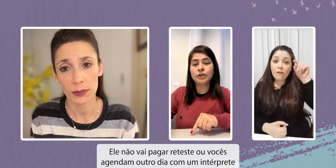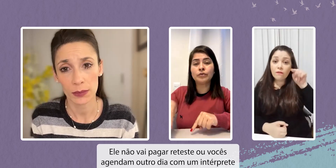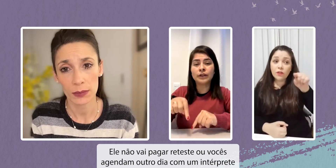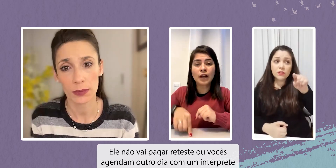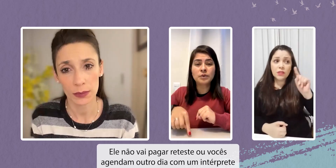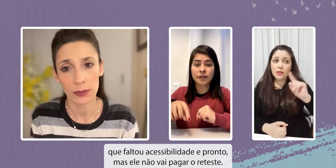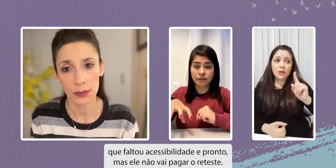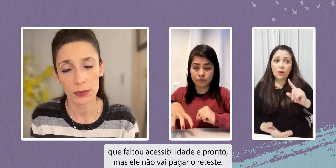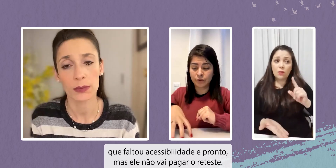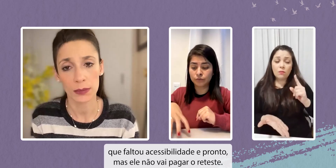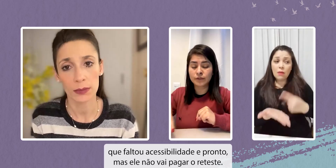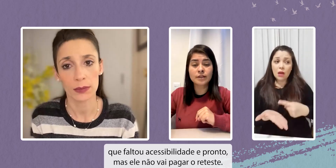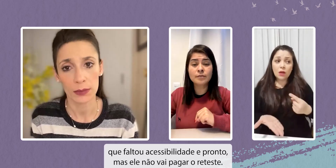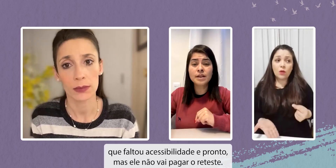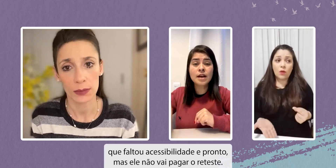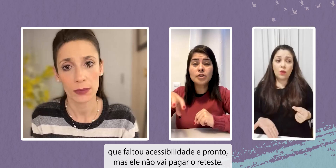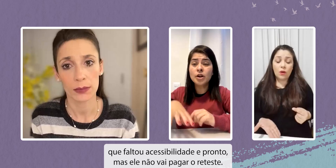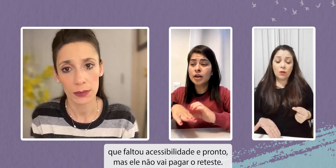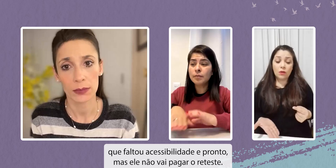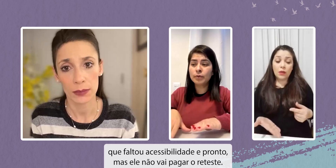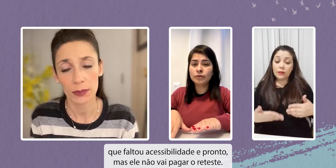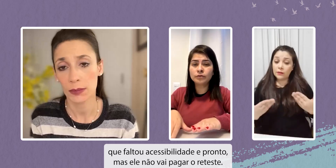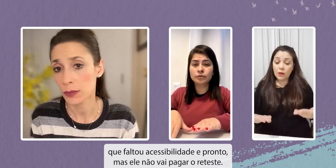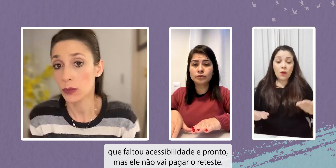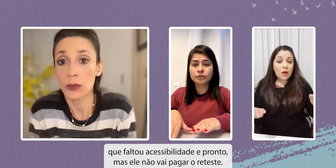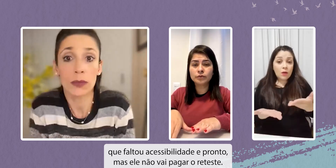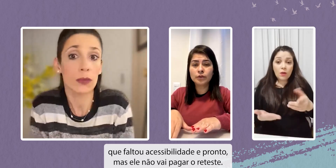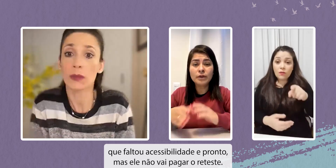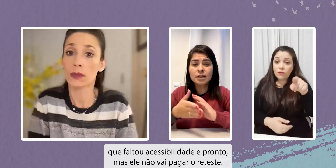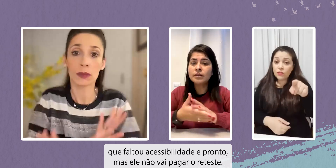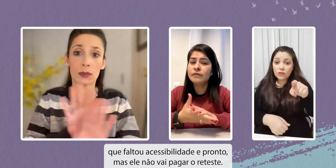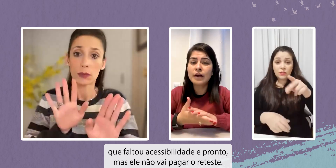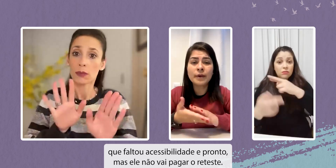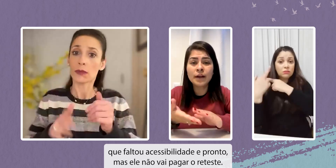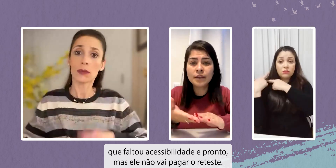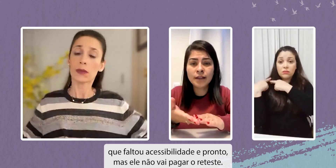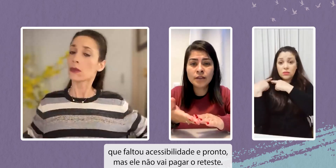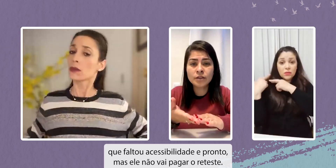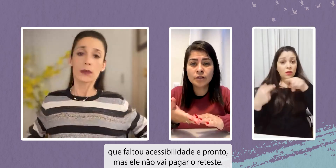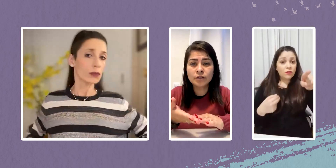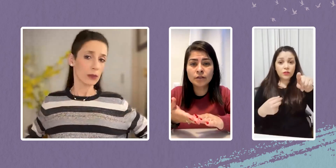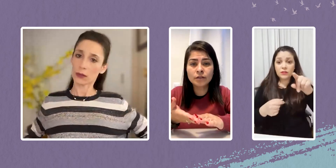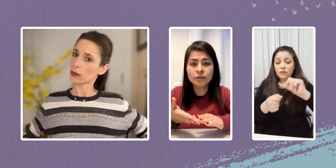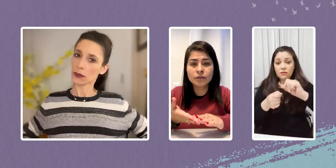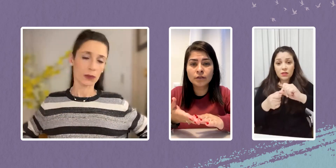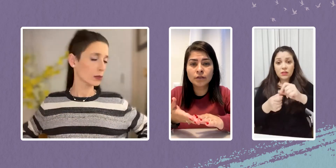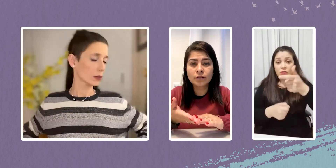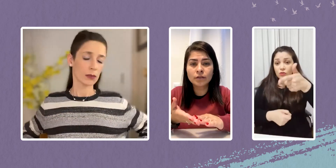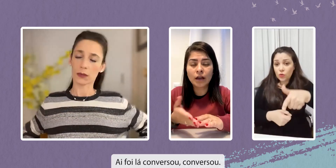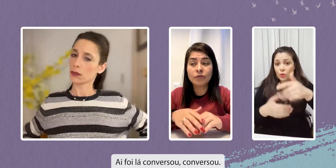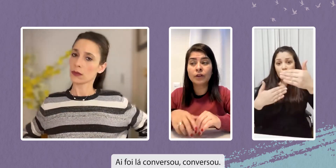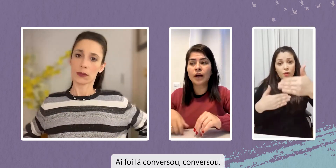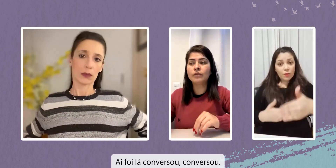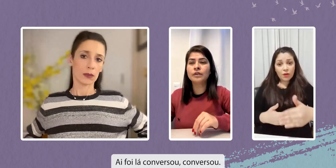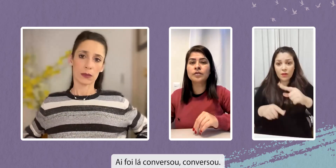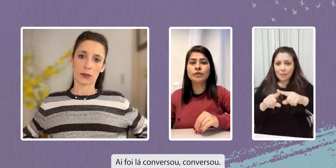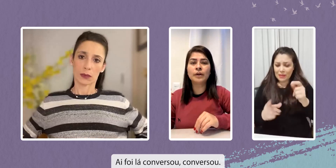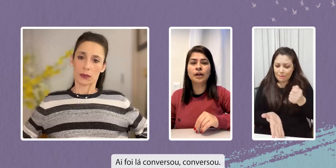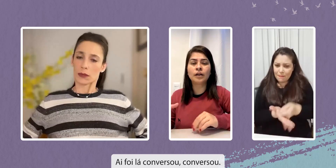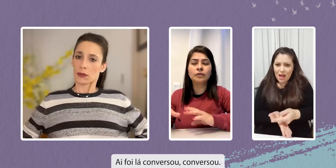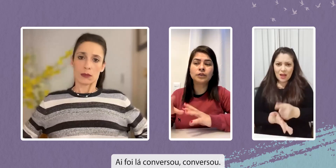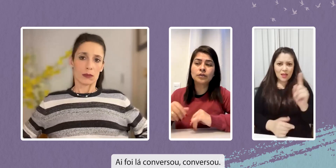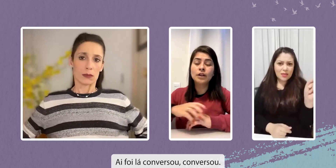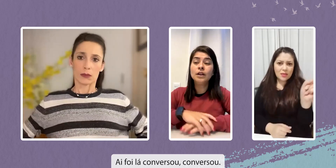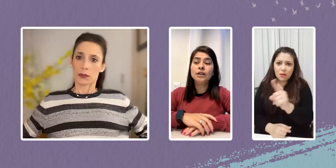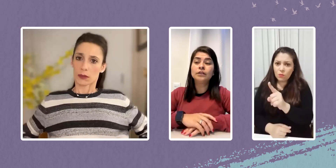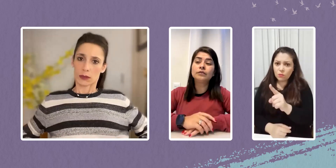outro dia com o intérprete que faltou acessibilidade e pronto. Mas ele não vai pagar reteste. Aí foi lá, conversou,